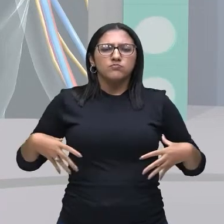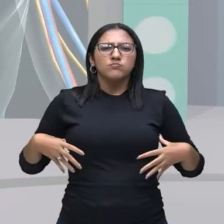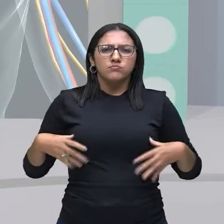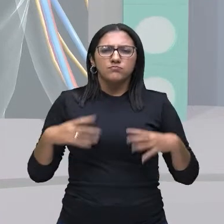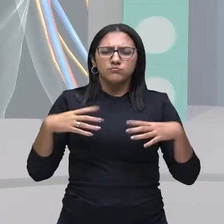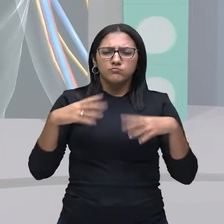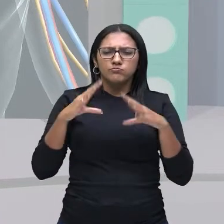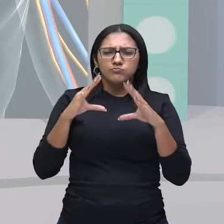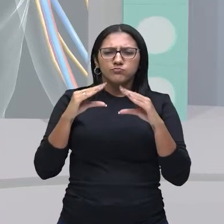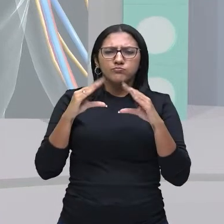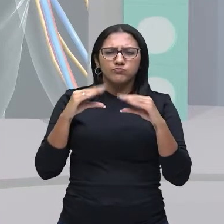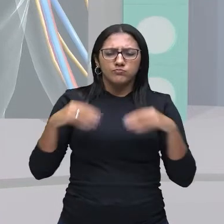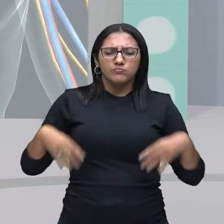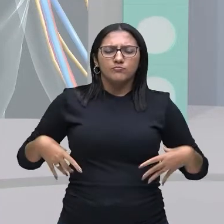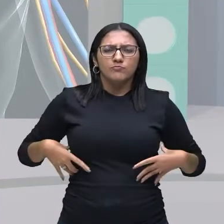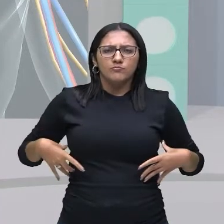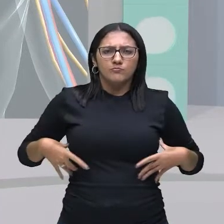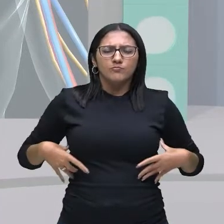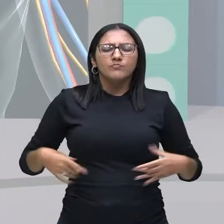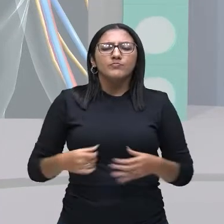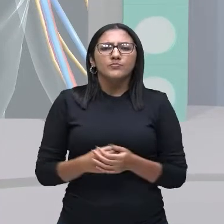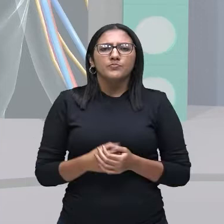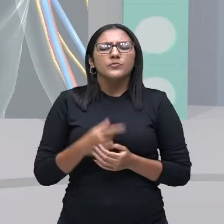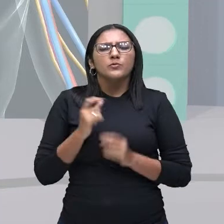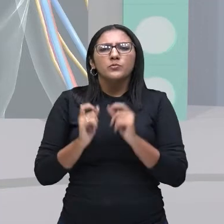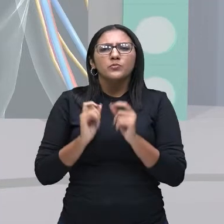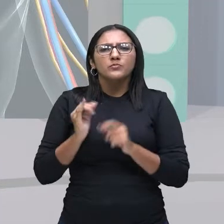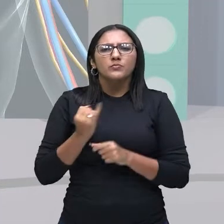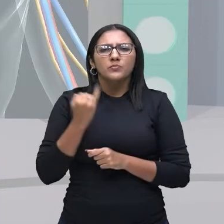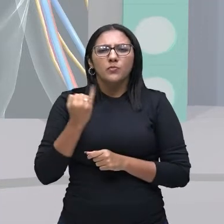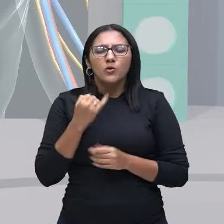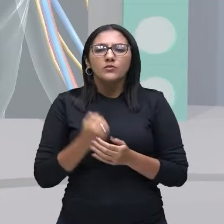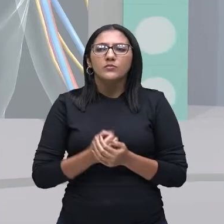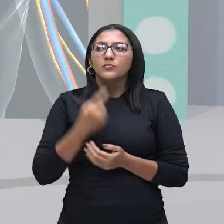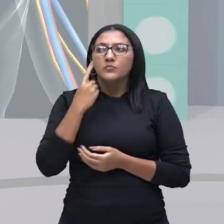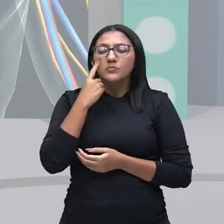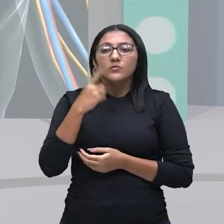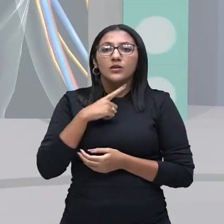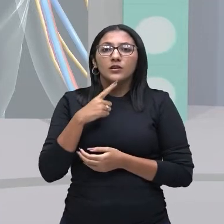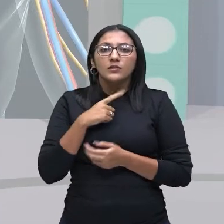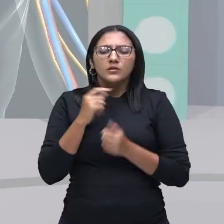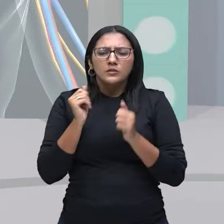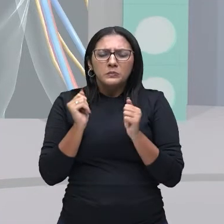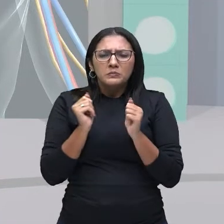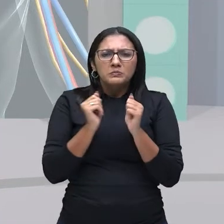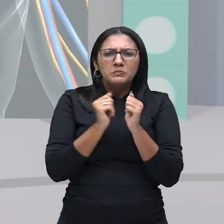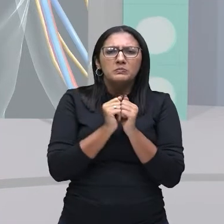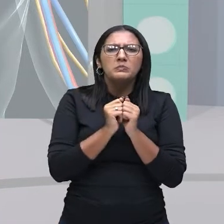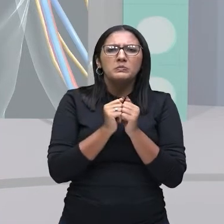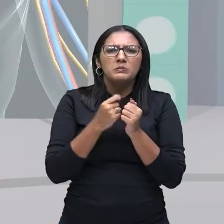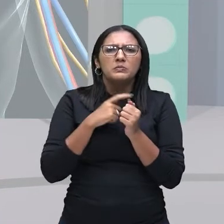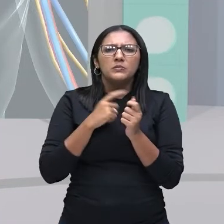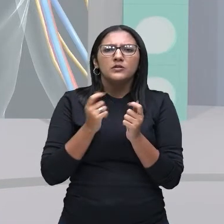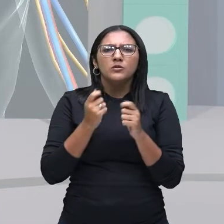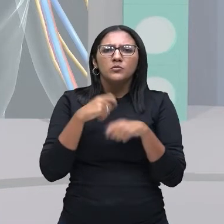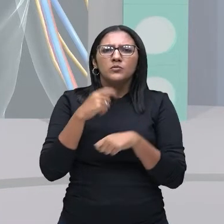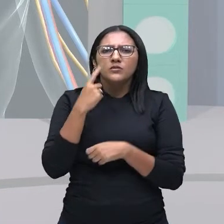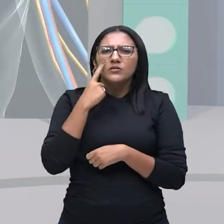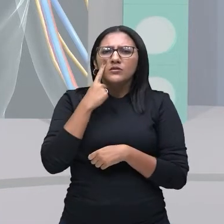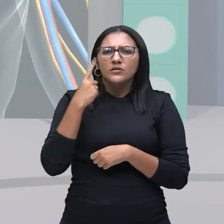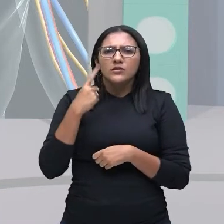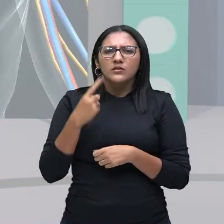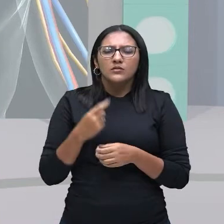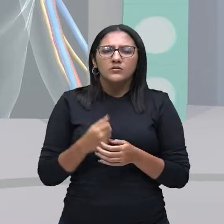esponjosos, né? E aí, o que é importante ressaltar? Que eles estão tão juntos que a gente pode observar que o nosso